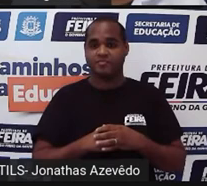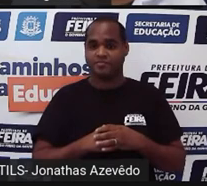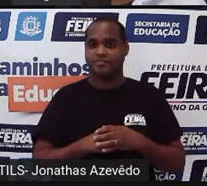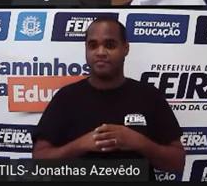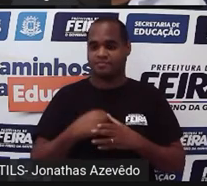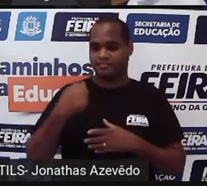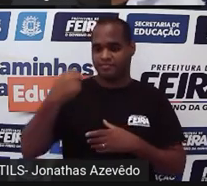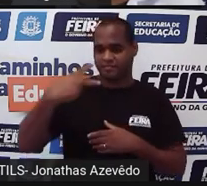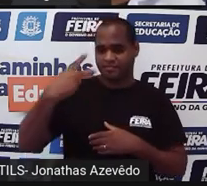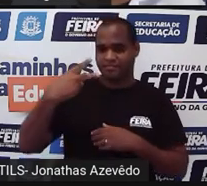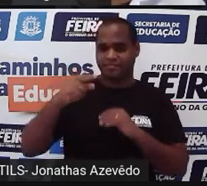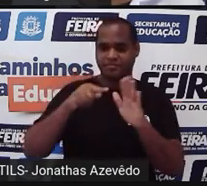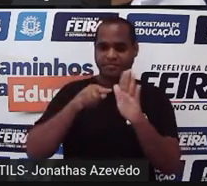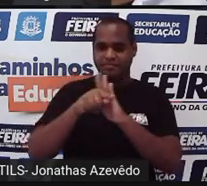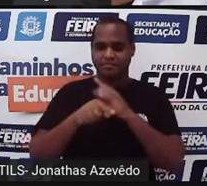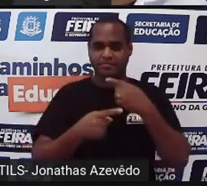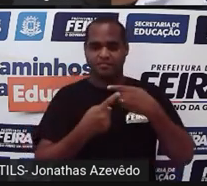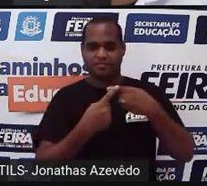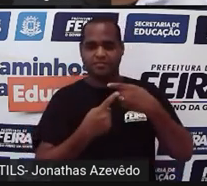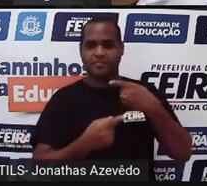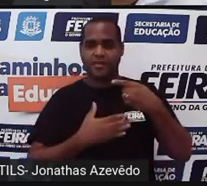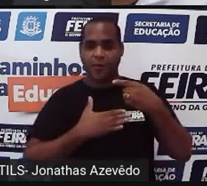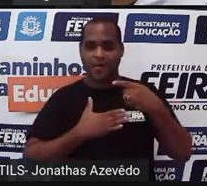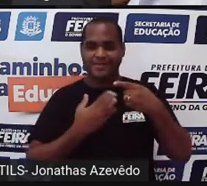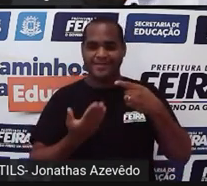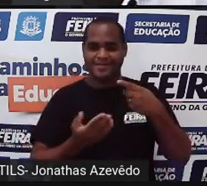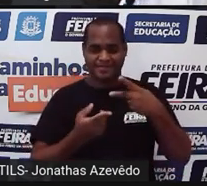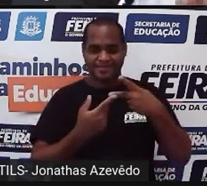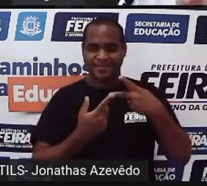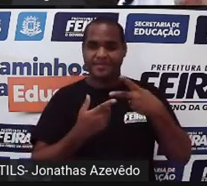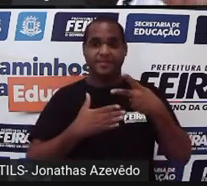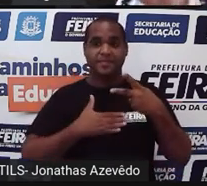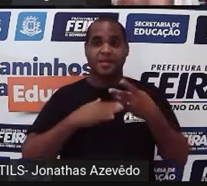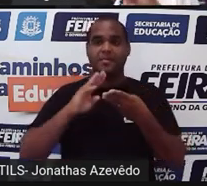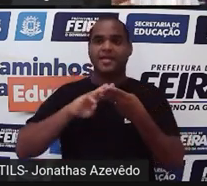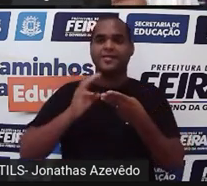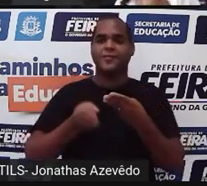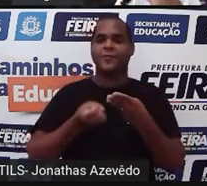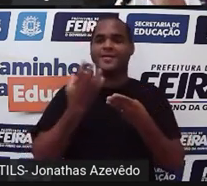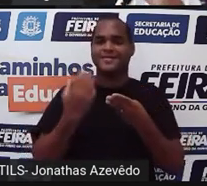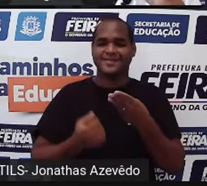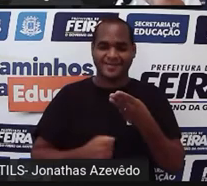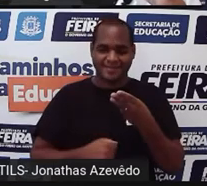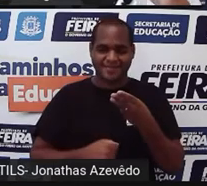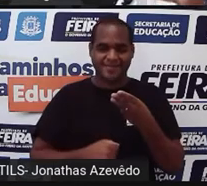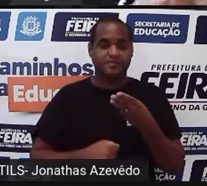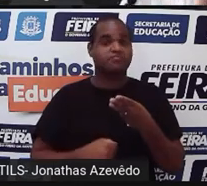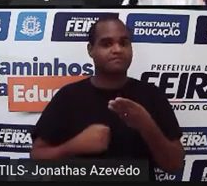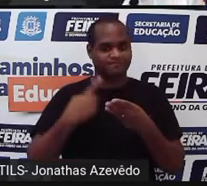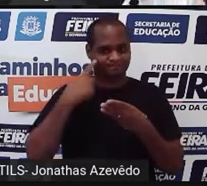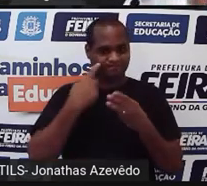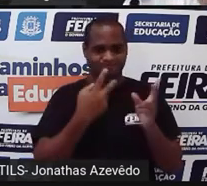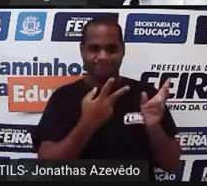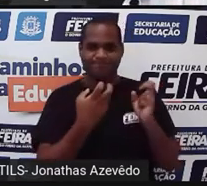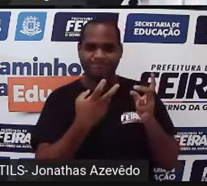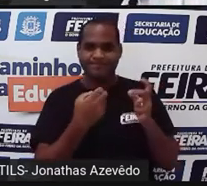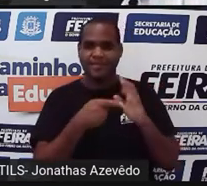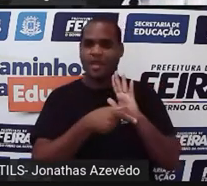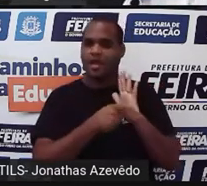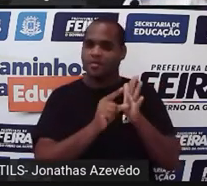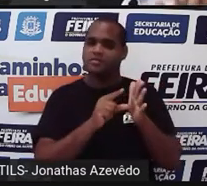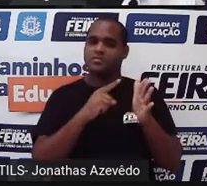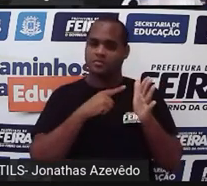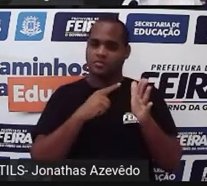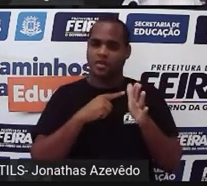Segunda pergunta: quantos gostam de matemática? Aí, ó, a gente precisa fazer aquela mesma observação que a gente fez